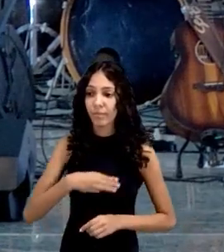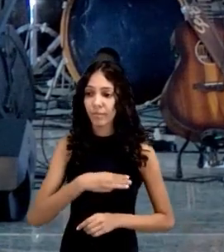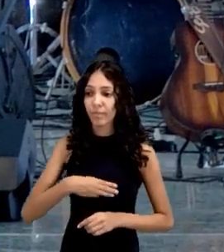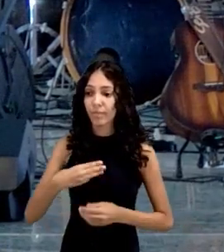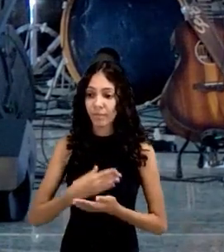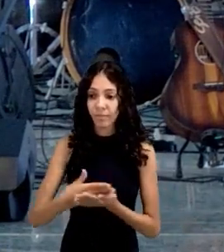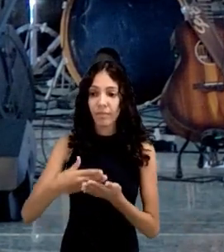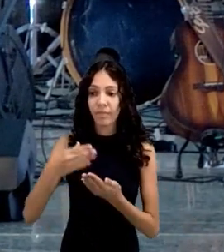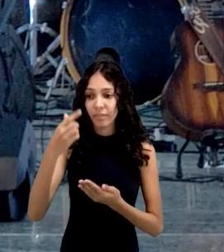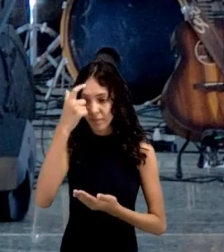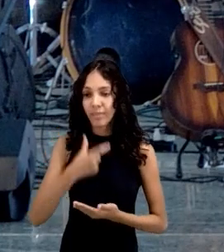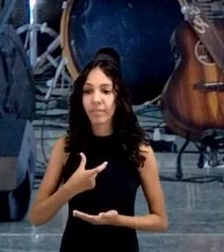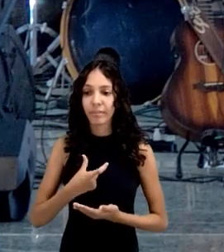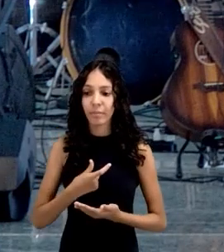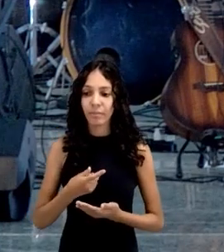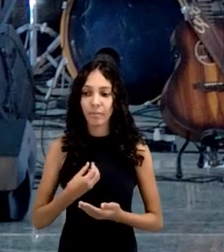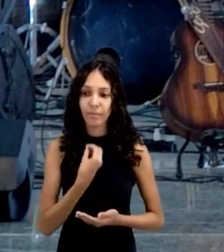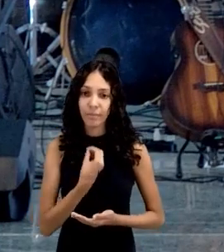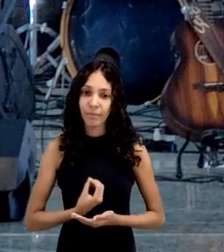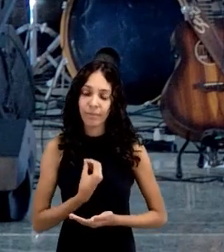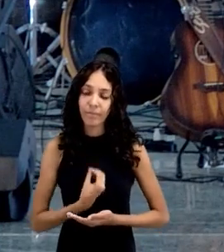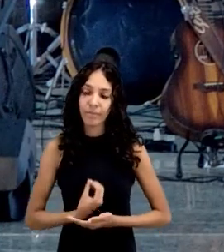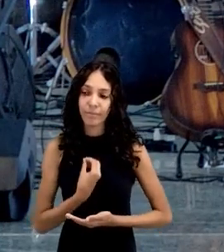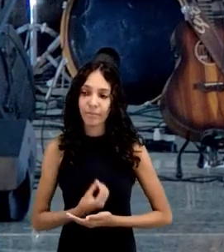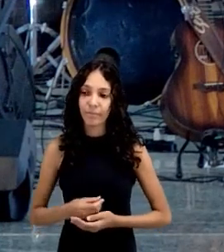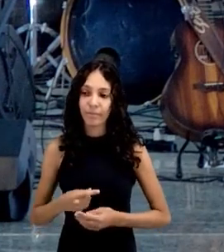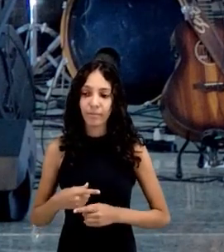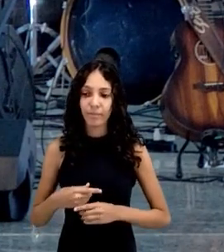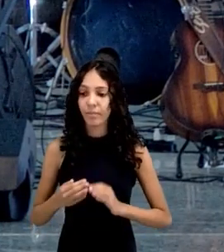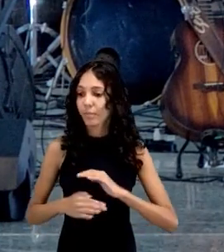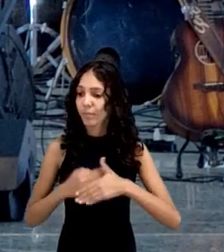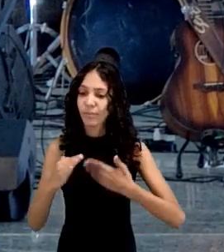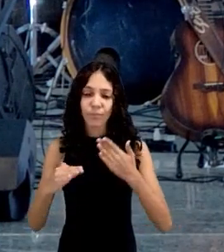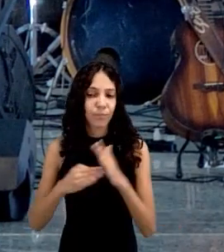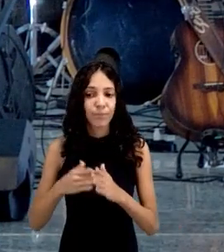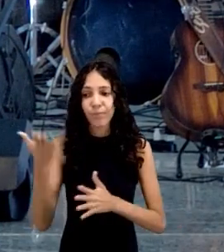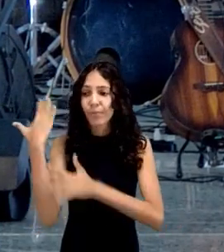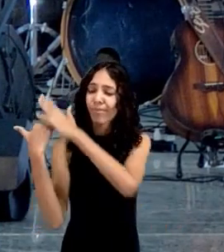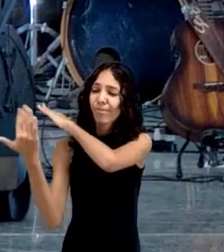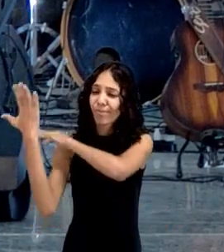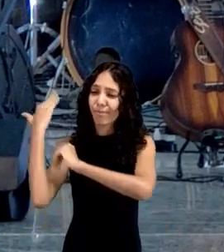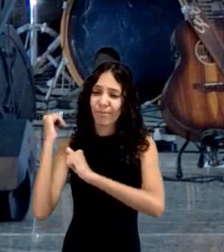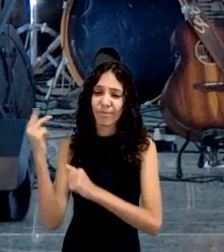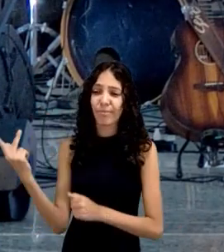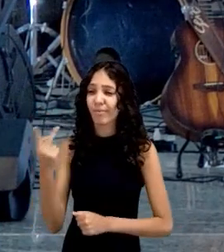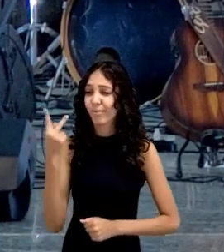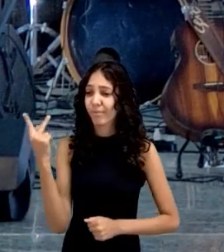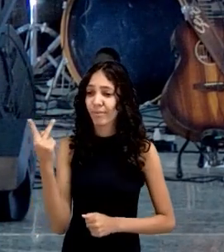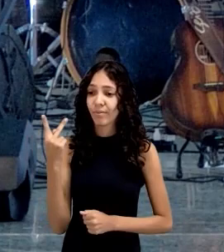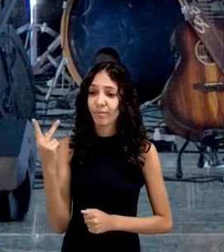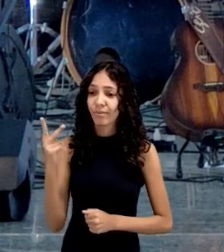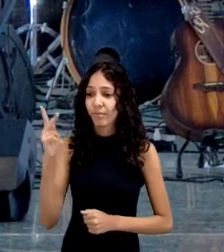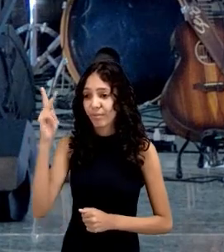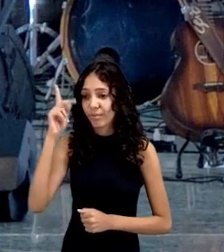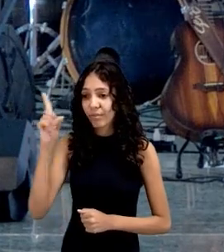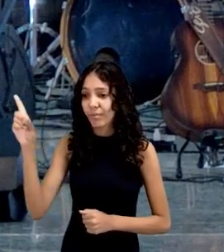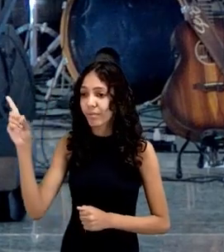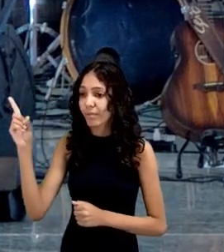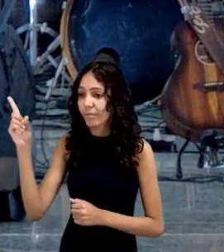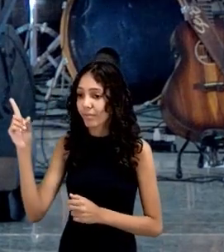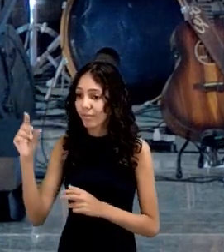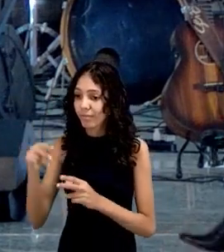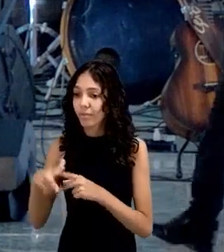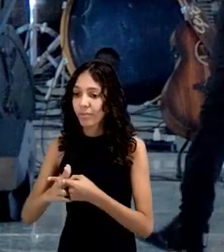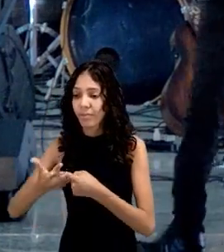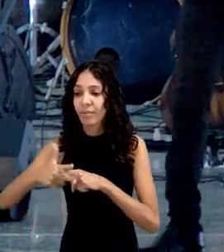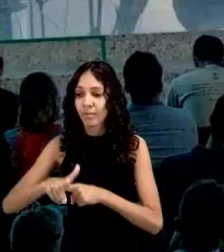quebrados, recriados pelo Senhor Jesus. E isso é que é confortante, meu irmão, não depende de mim. Não é pela minha força,